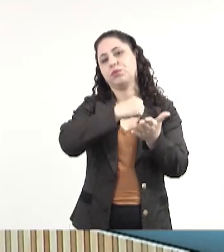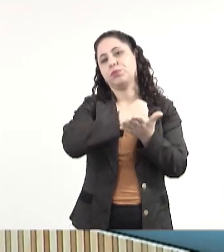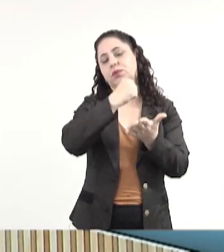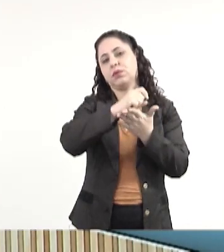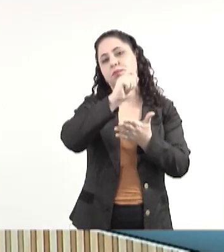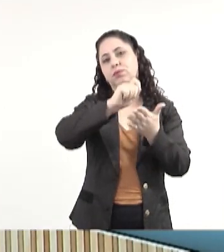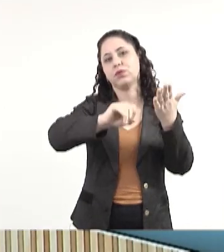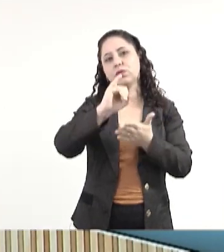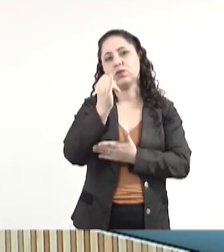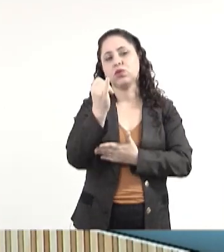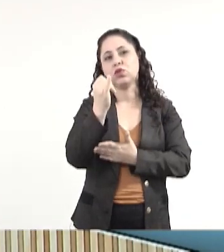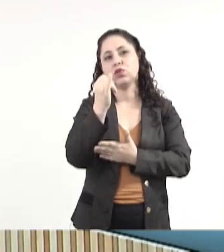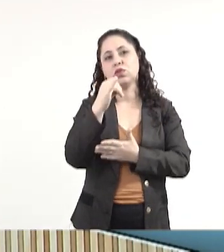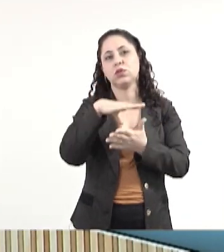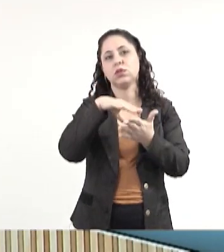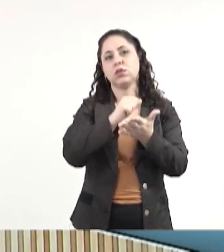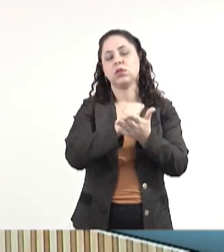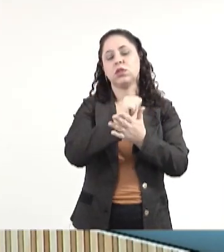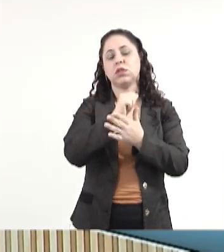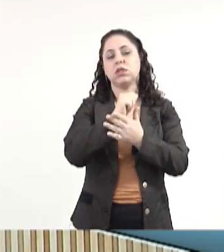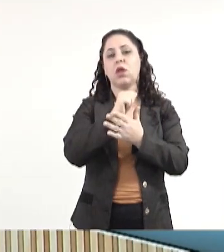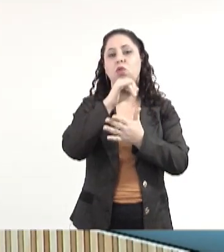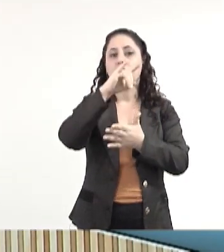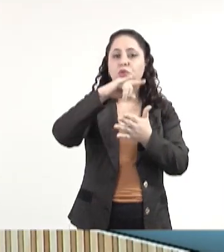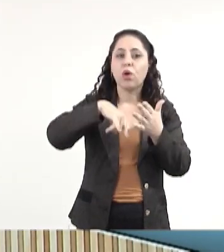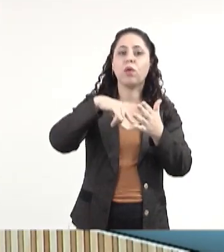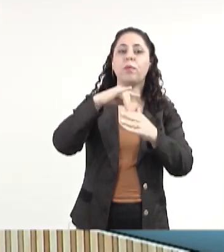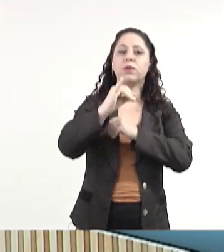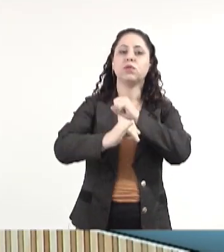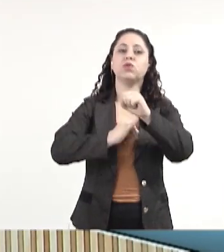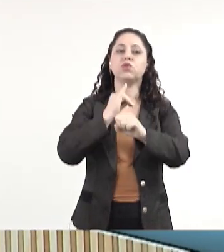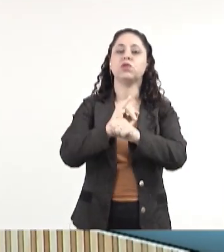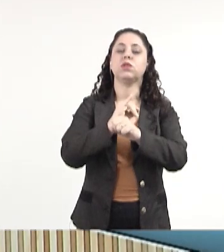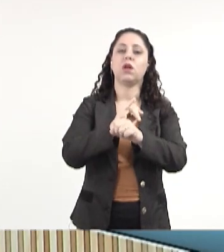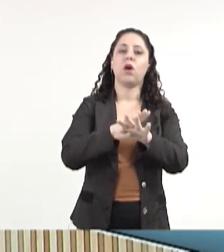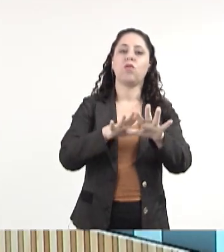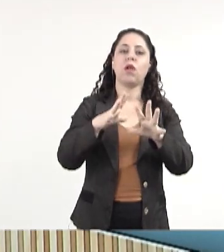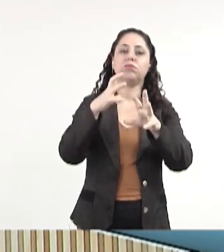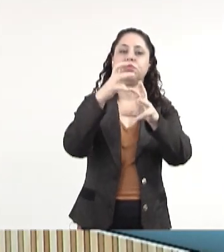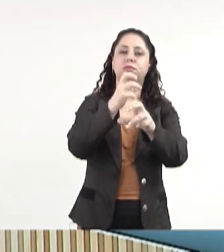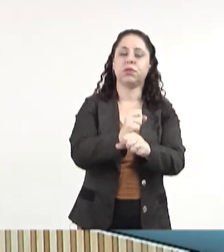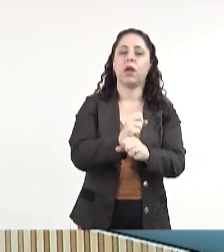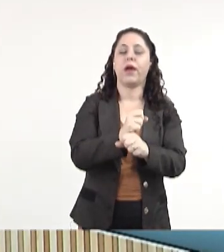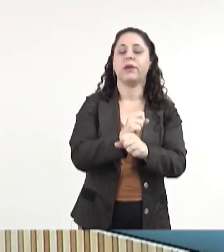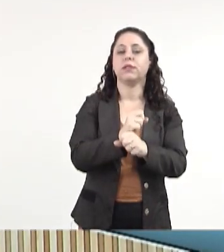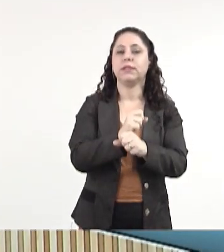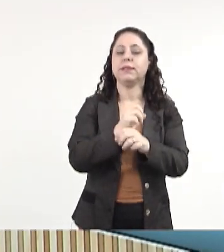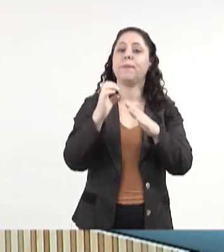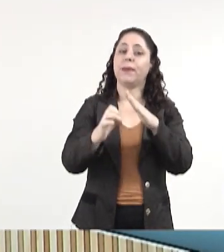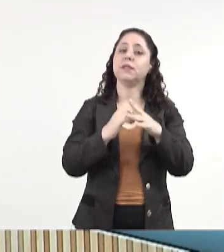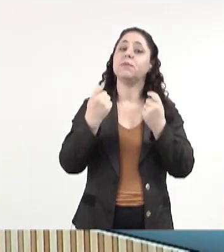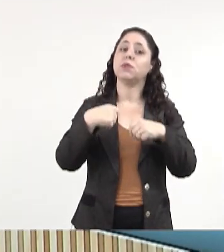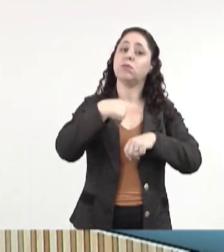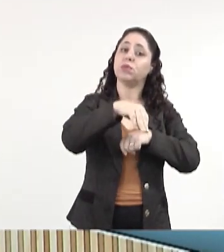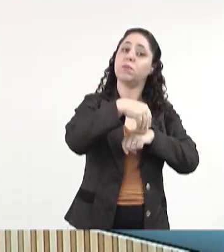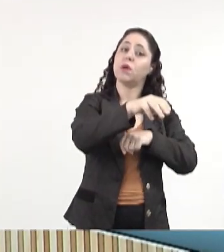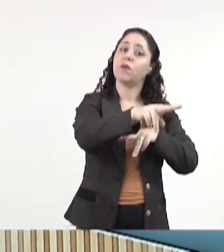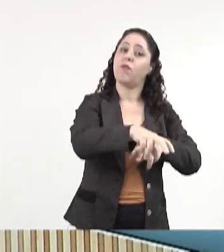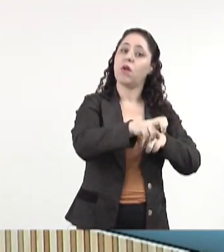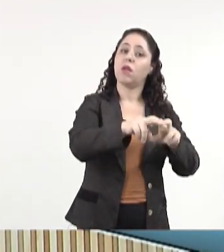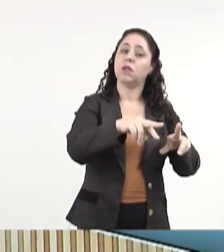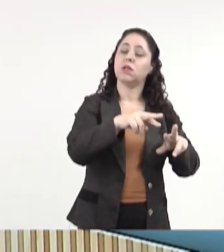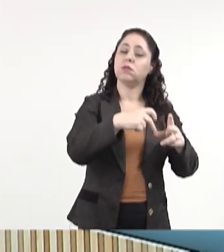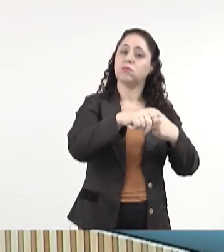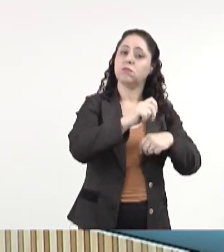fiscal digital, né, que são documentos digitais com relação à movimentação financeira que as empresas precisam entregar para a Secretaria de Estado de